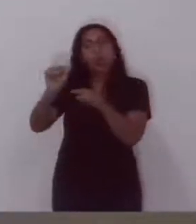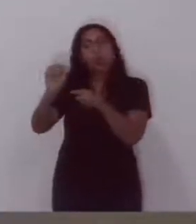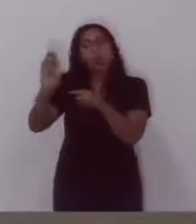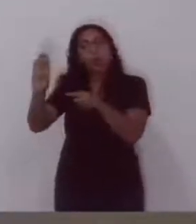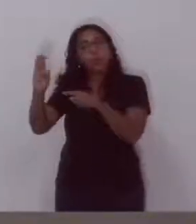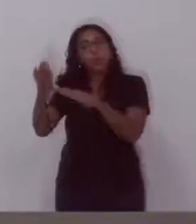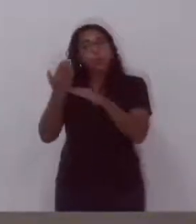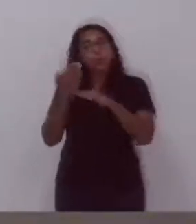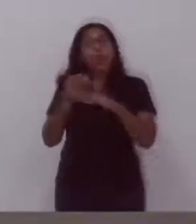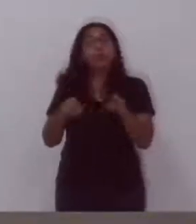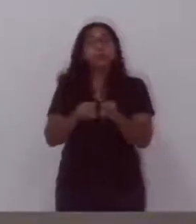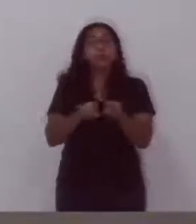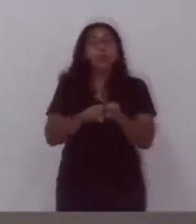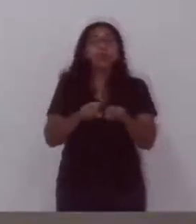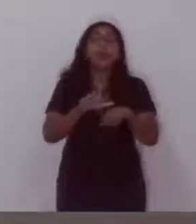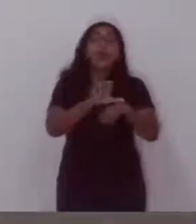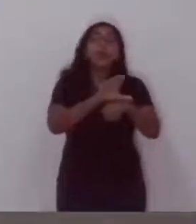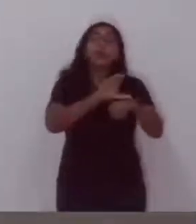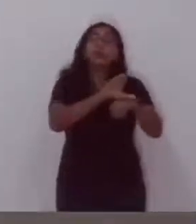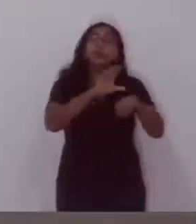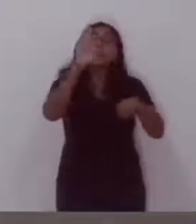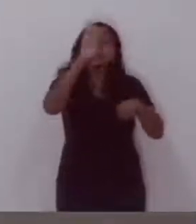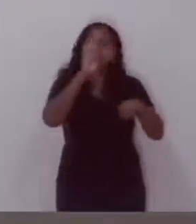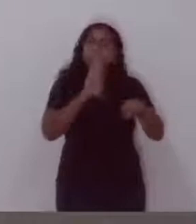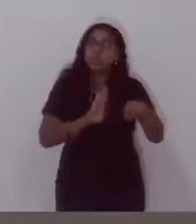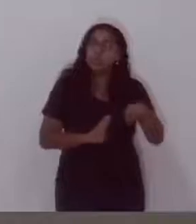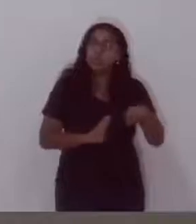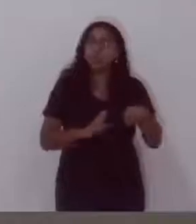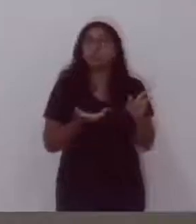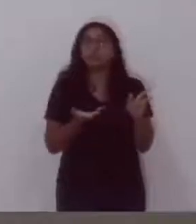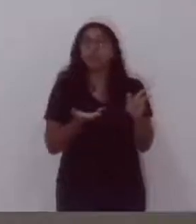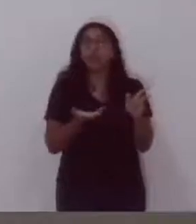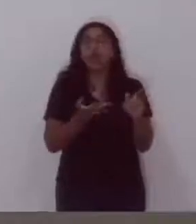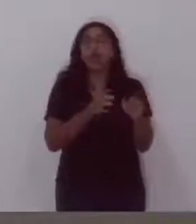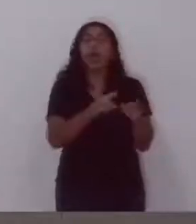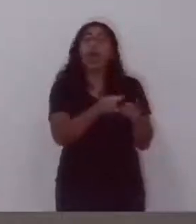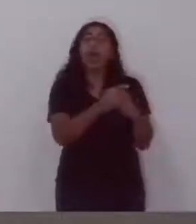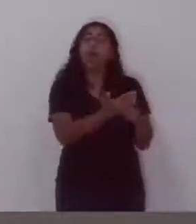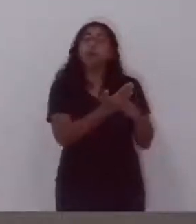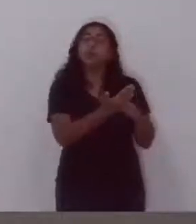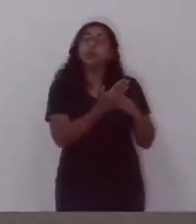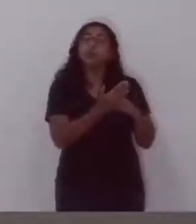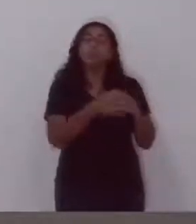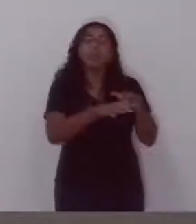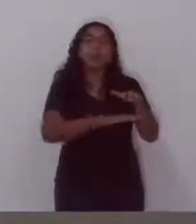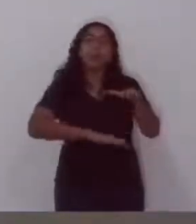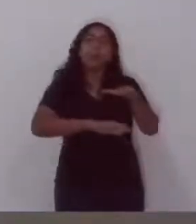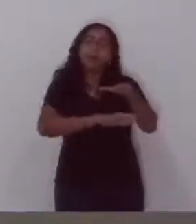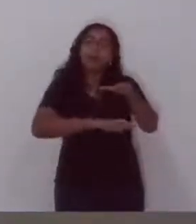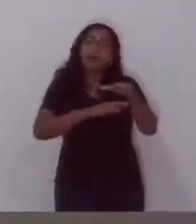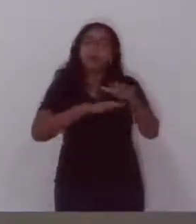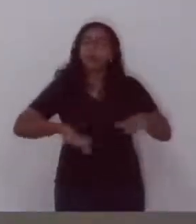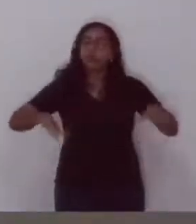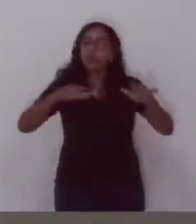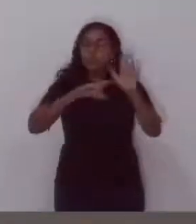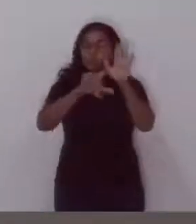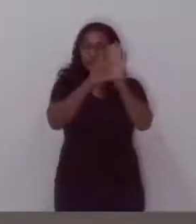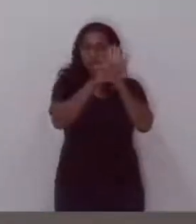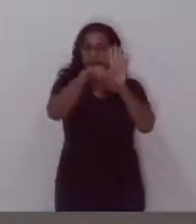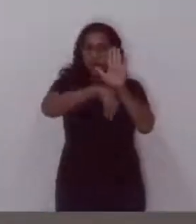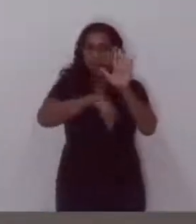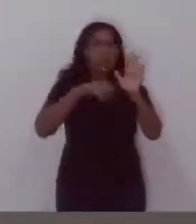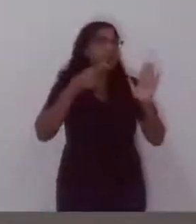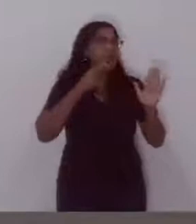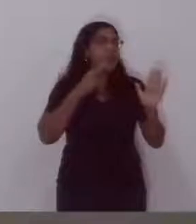Constituição, que aquilo é a lei mestra, é aquilo que norteamos os nossos direitos, norteamos as leis do nosso município. Por